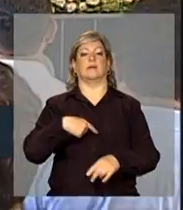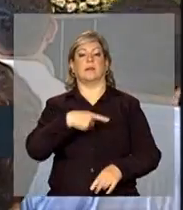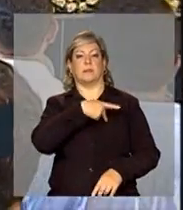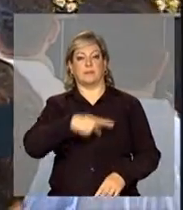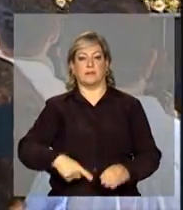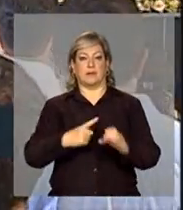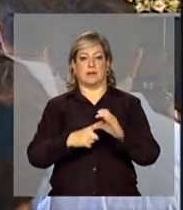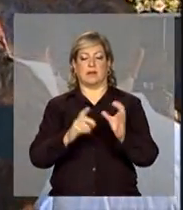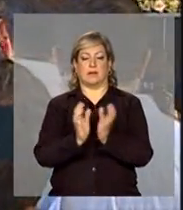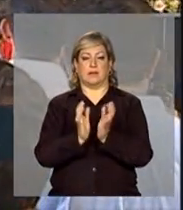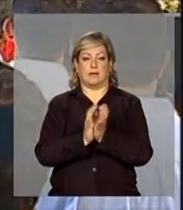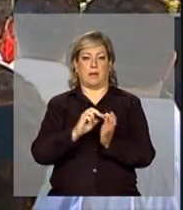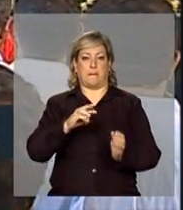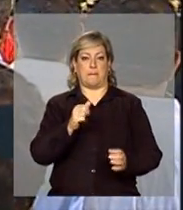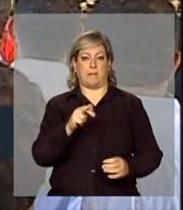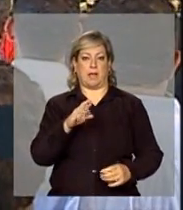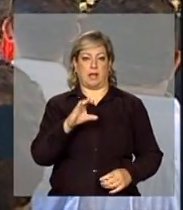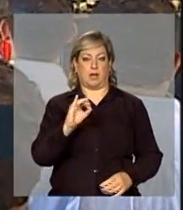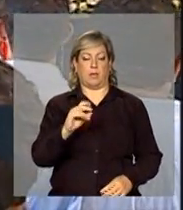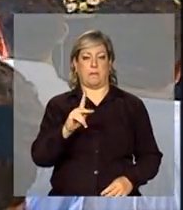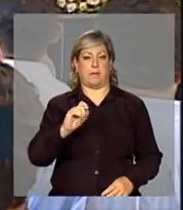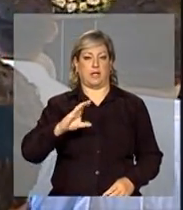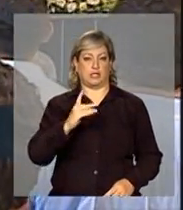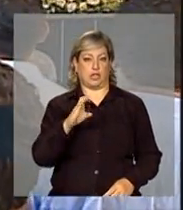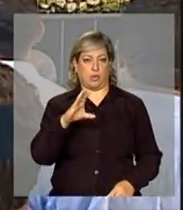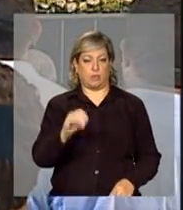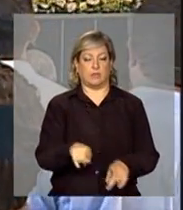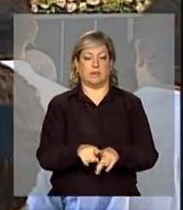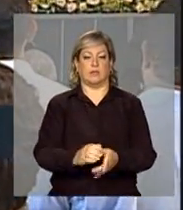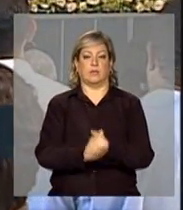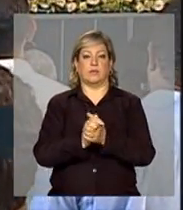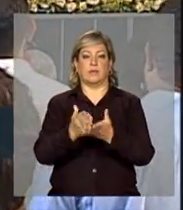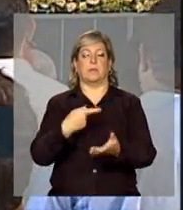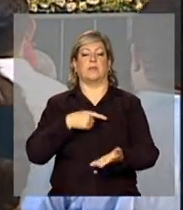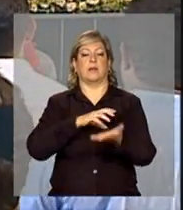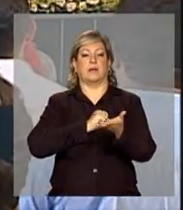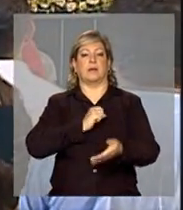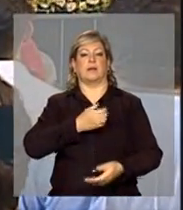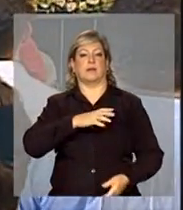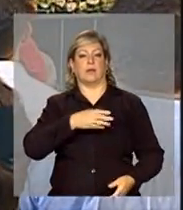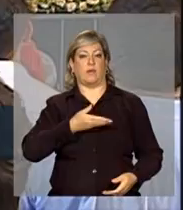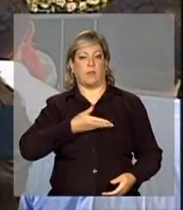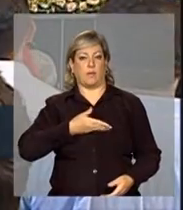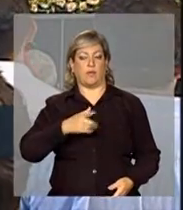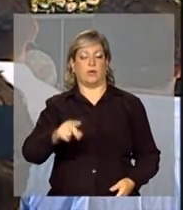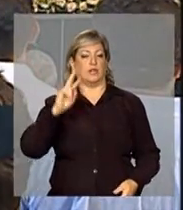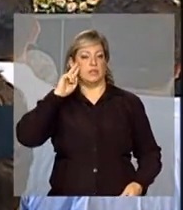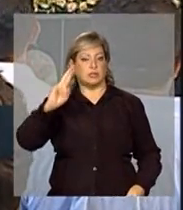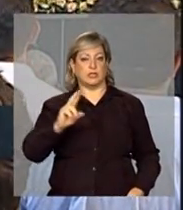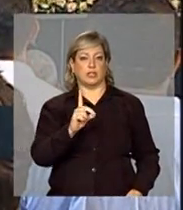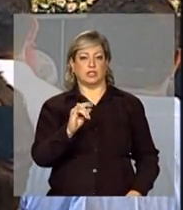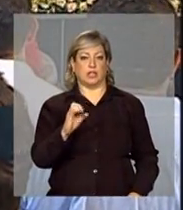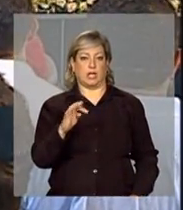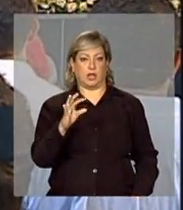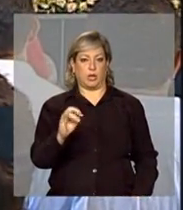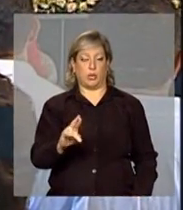Municipal, Márcio Pacheco. Cumprimentar meu querido companheiro, diretor-geral da Itaipu